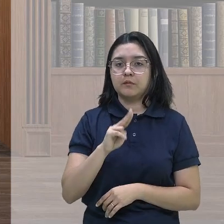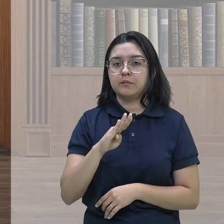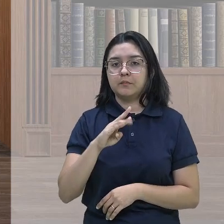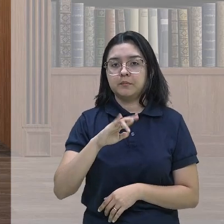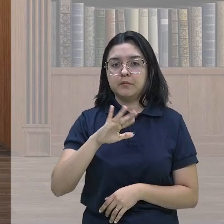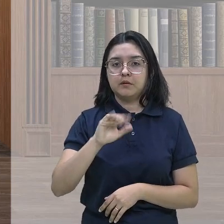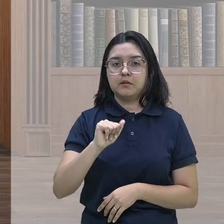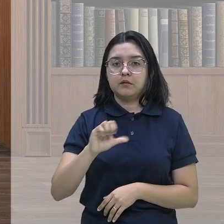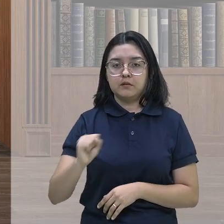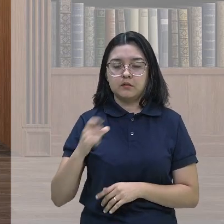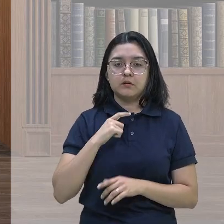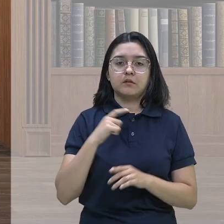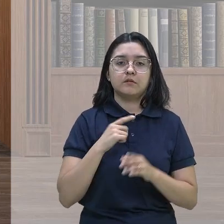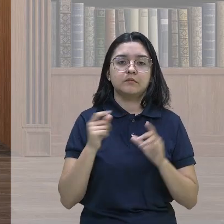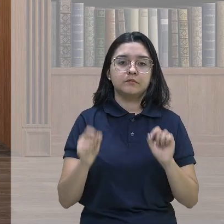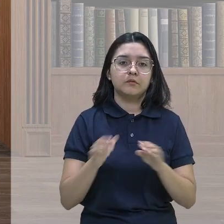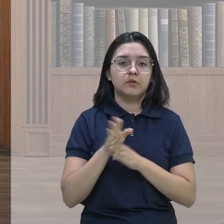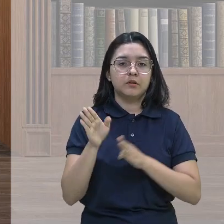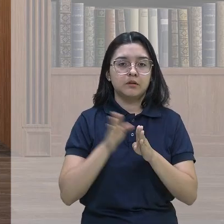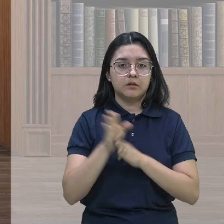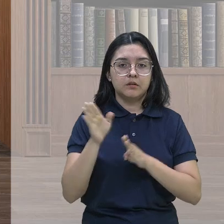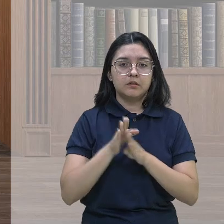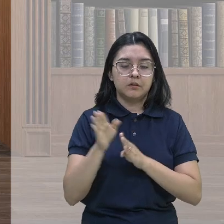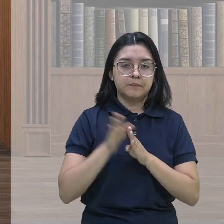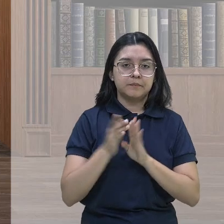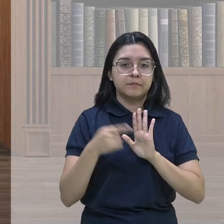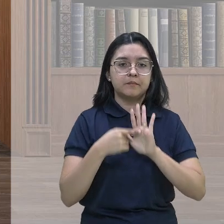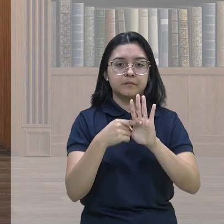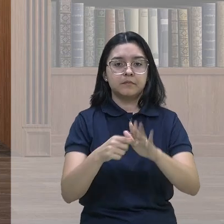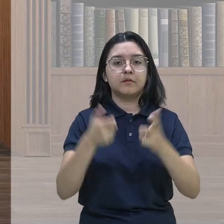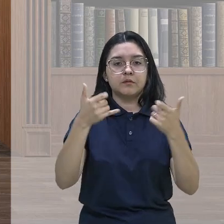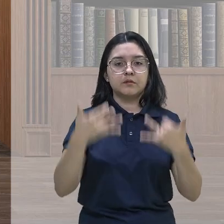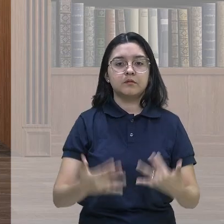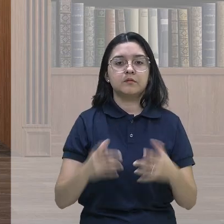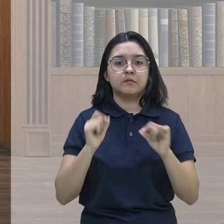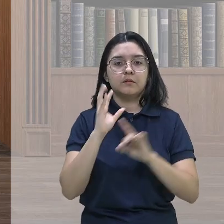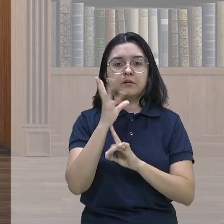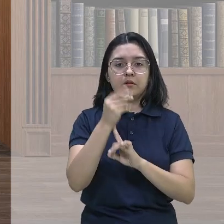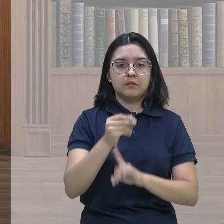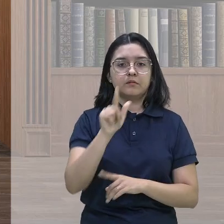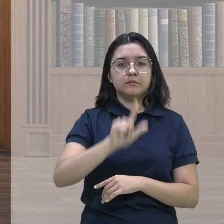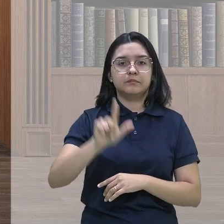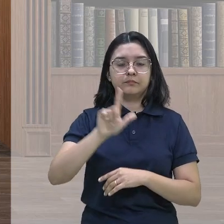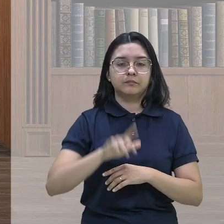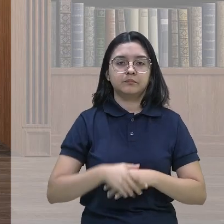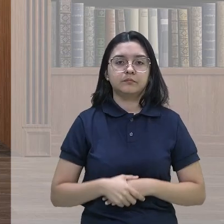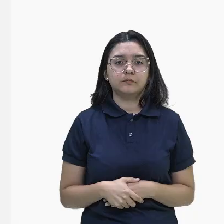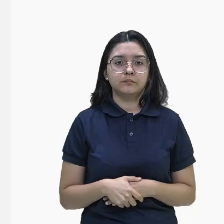direcionar a encenação. Então, a gente conversou um pouco sobre a arte literária.